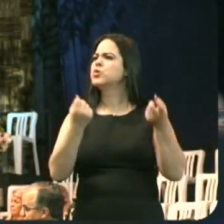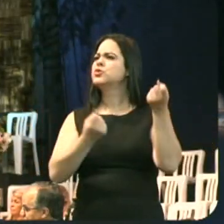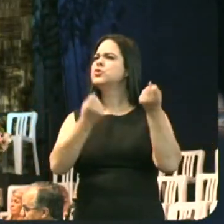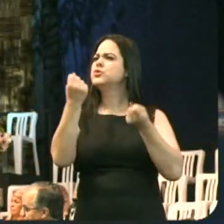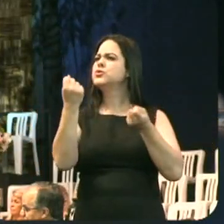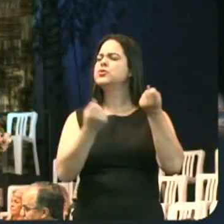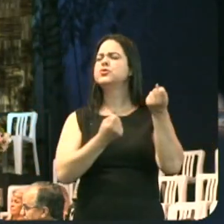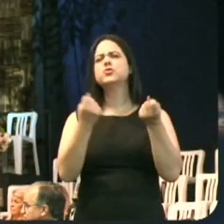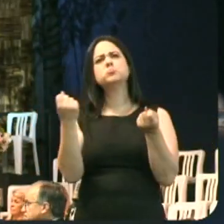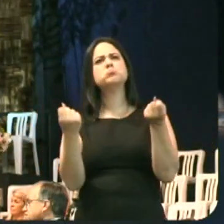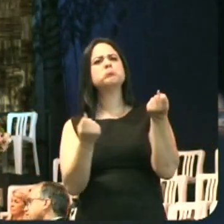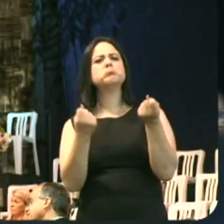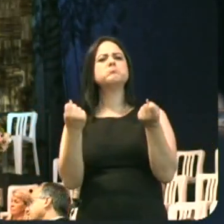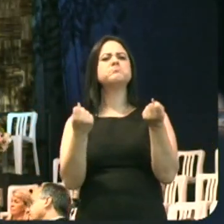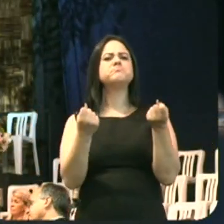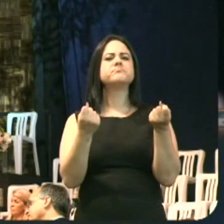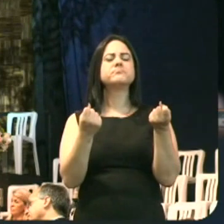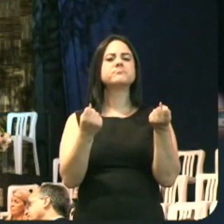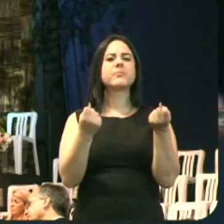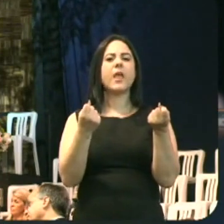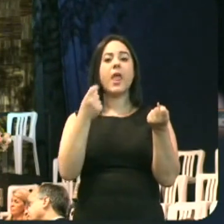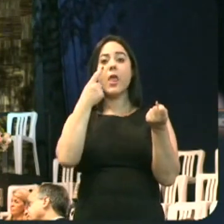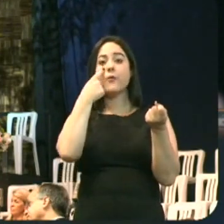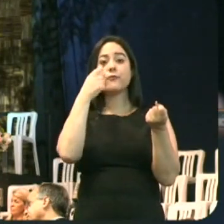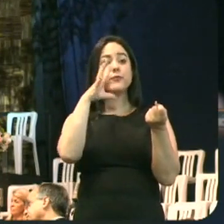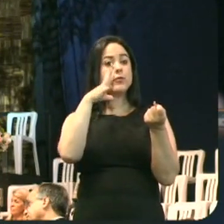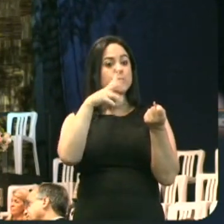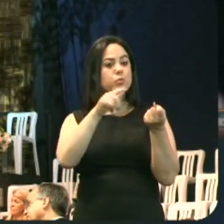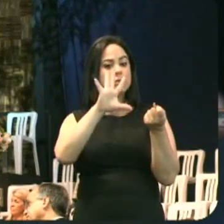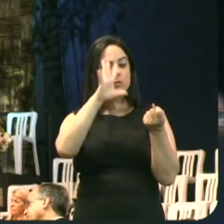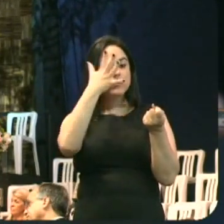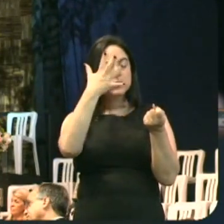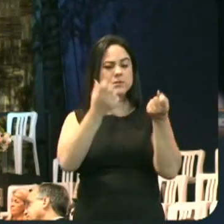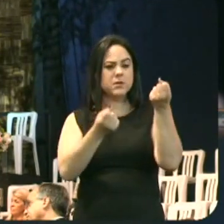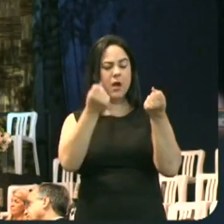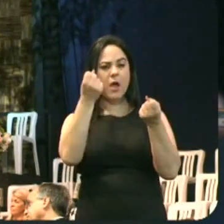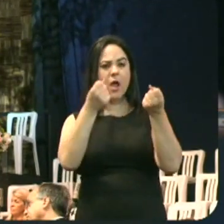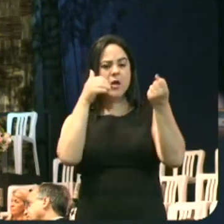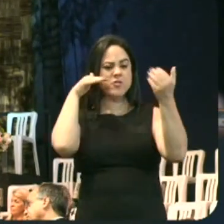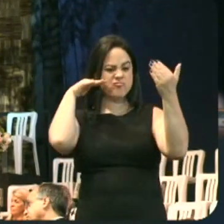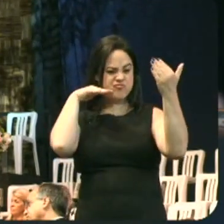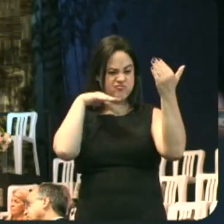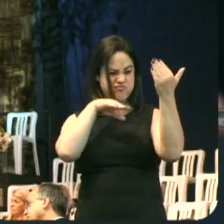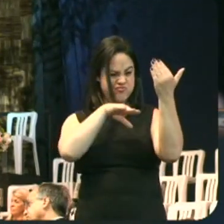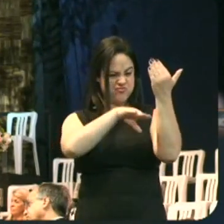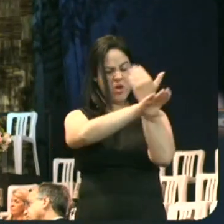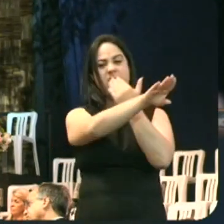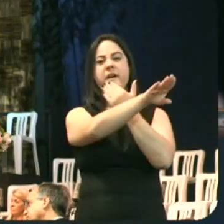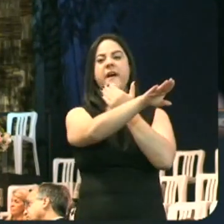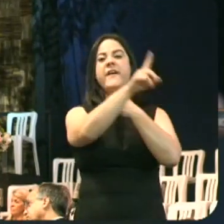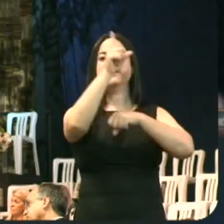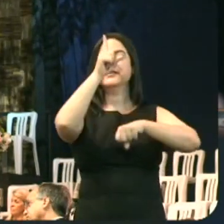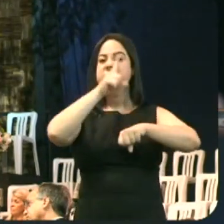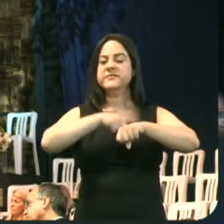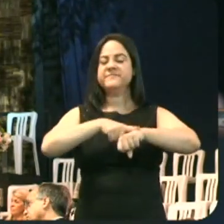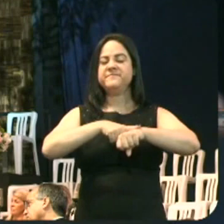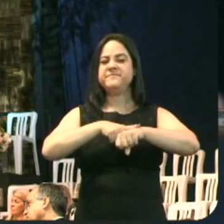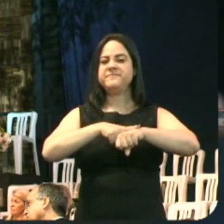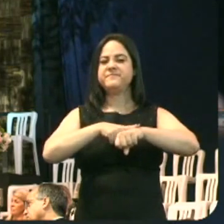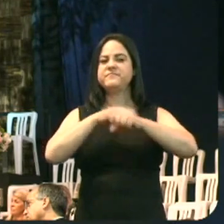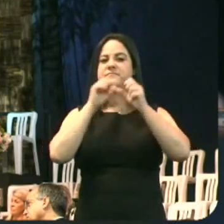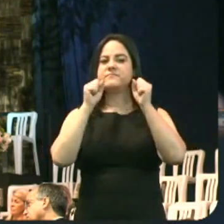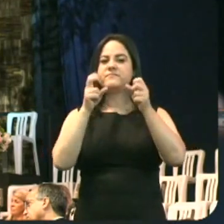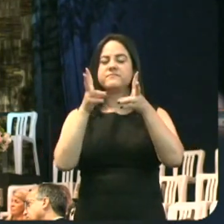meu carro e eu vi todo o acidente, e enquanto eu estava vendo o acidente, imediatamente eu